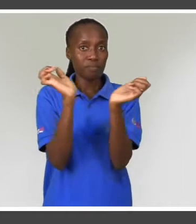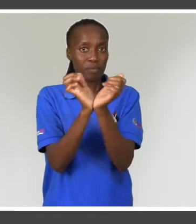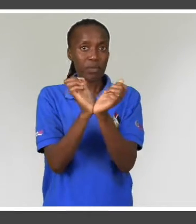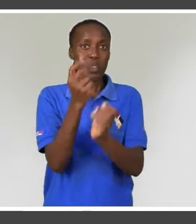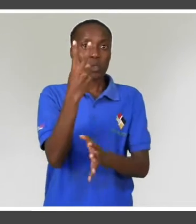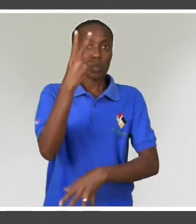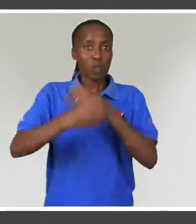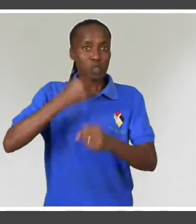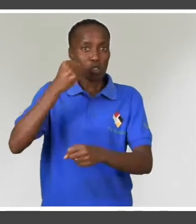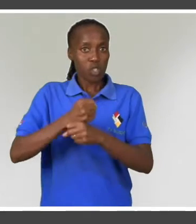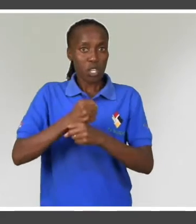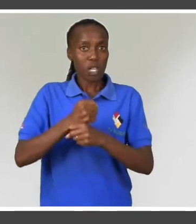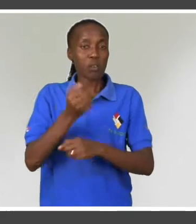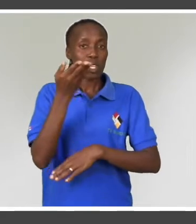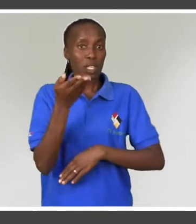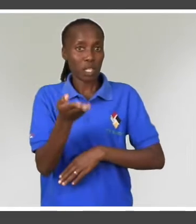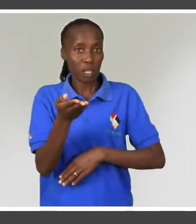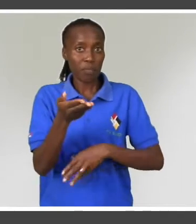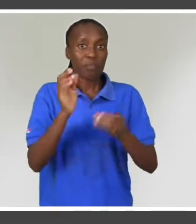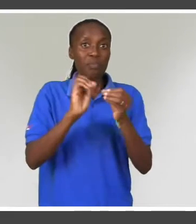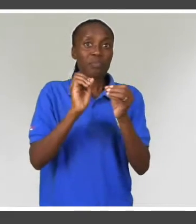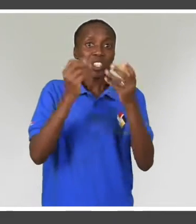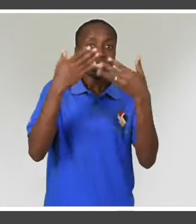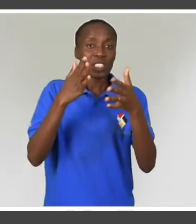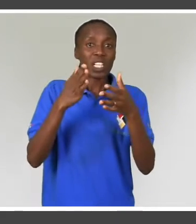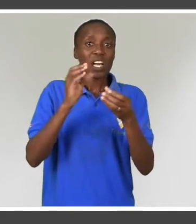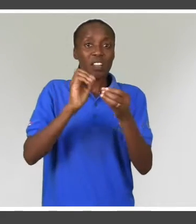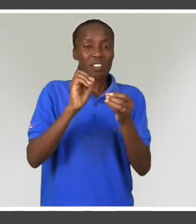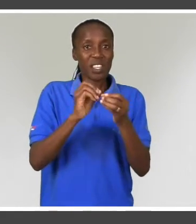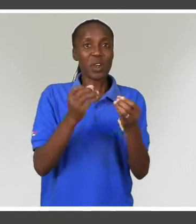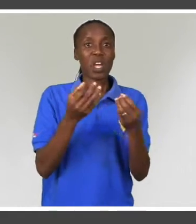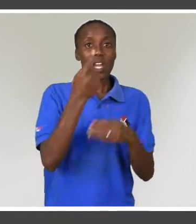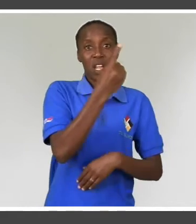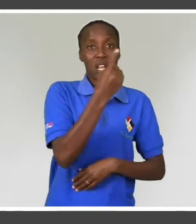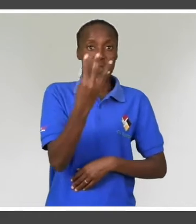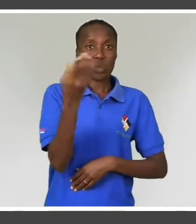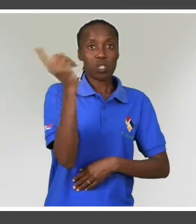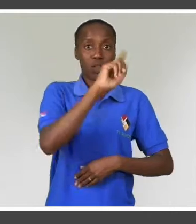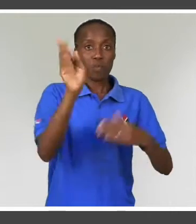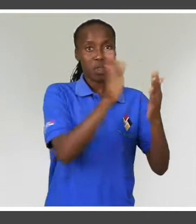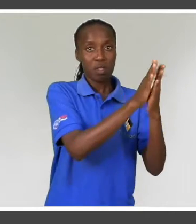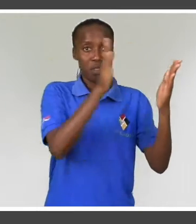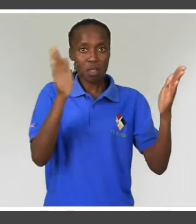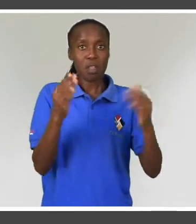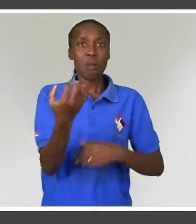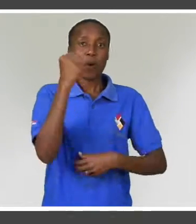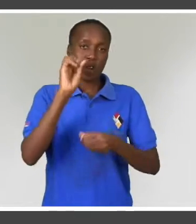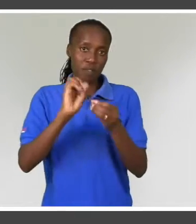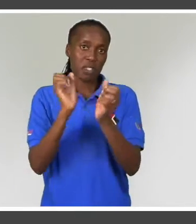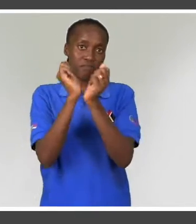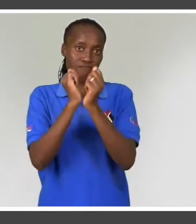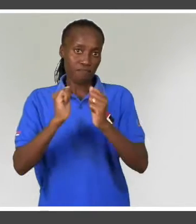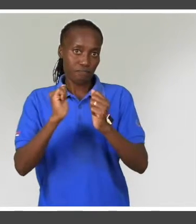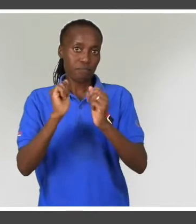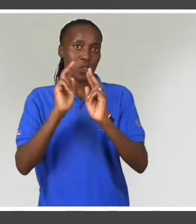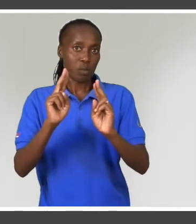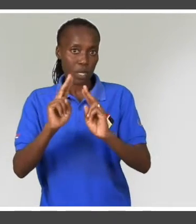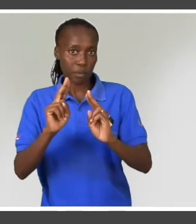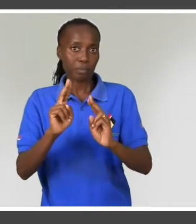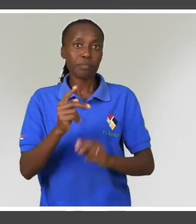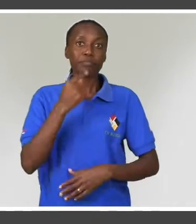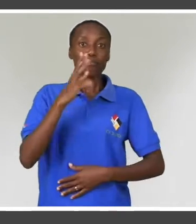Estou aqui, estou condenado dois anos e dois meses de novo. Se já cumpri 14 meses, eu tenho direito de dar metade